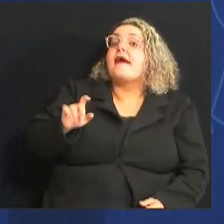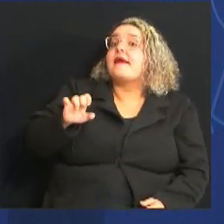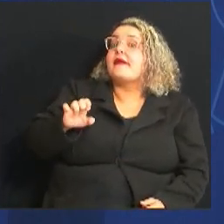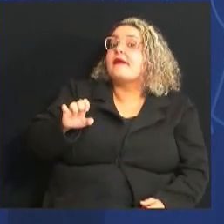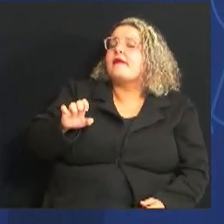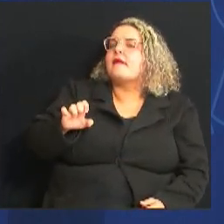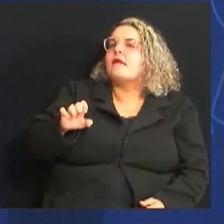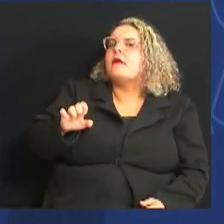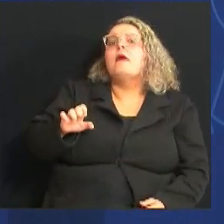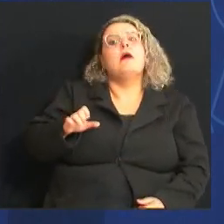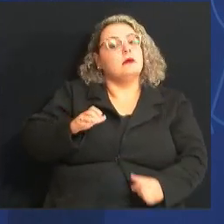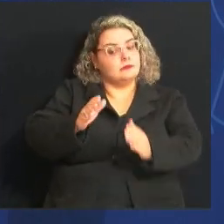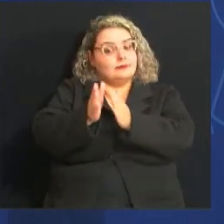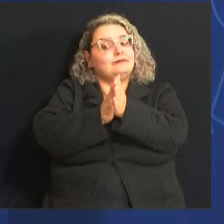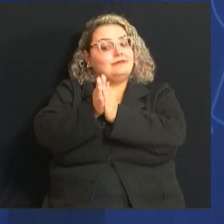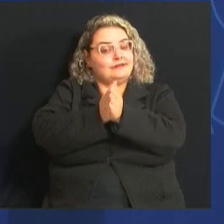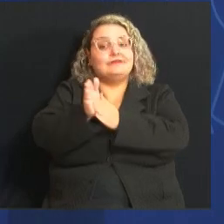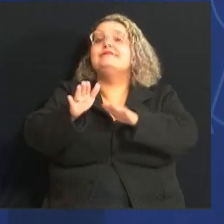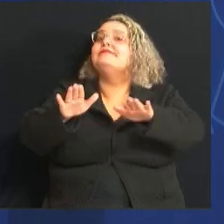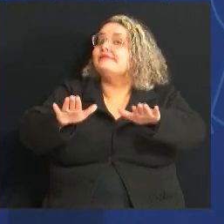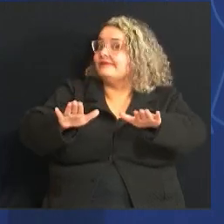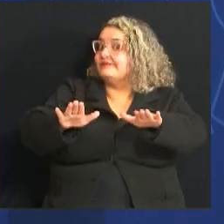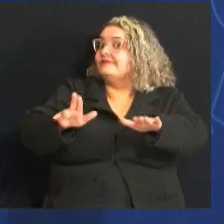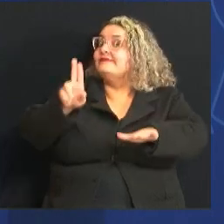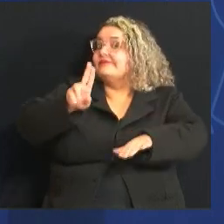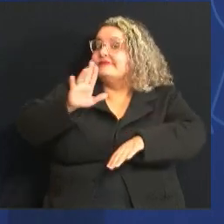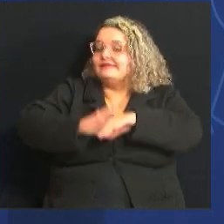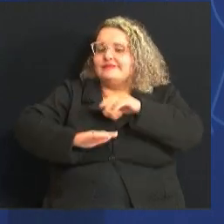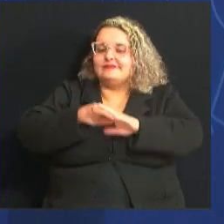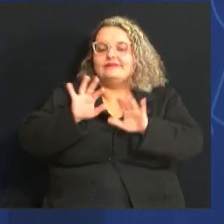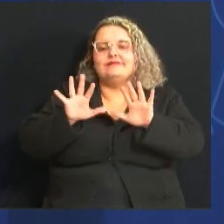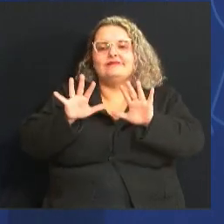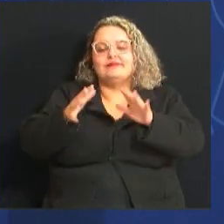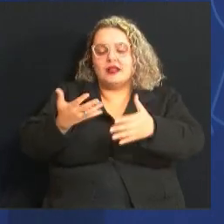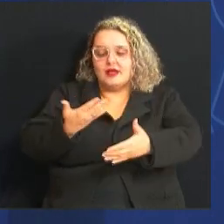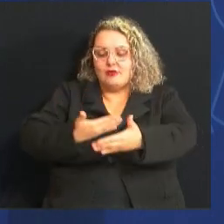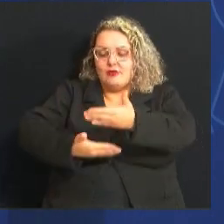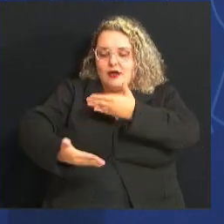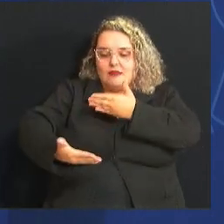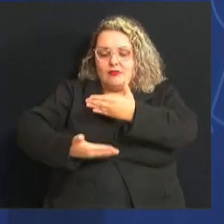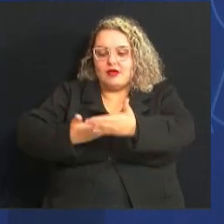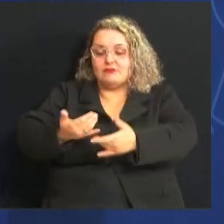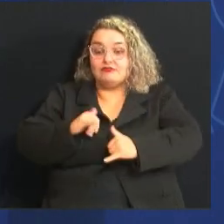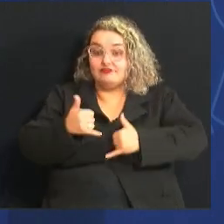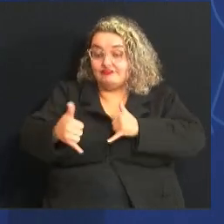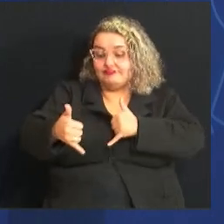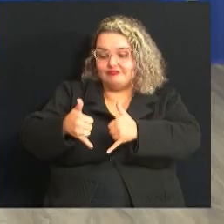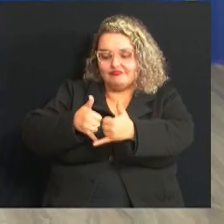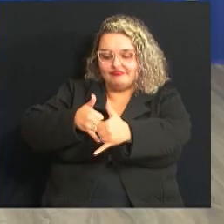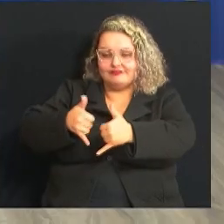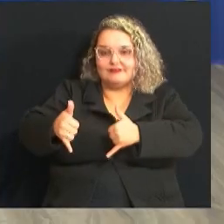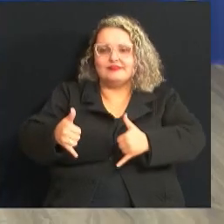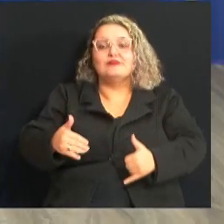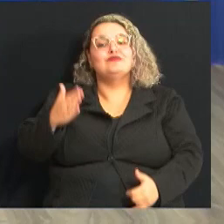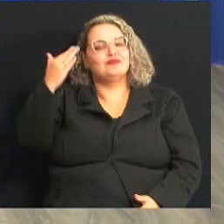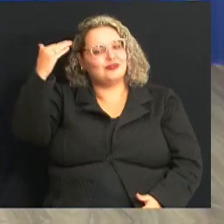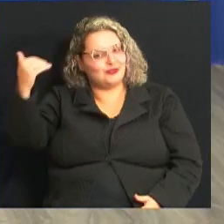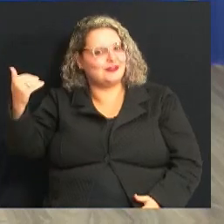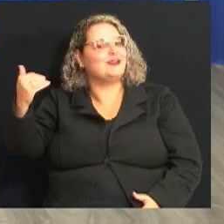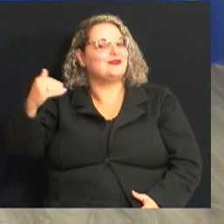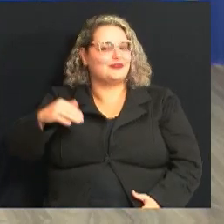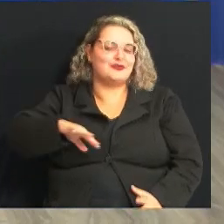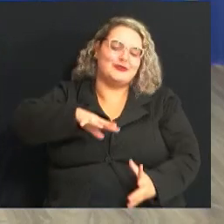terapia que utiliza as mãos e troca de energia tem feito sucesso no mundo dos bichos e claro que